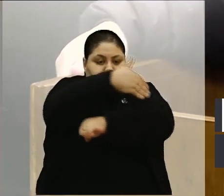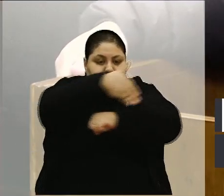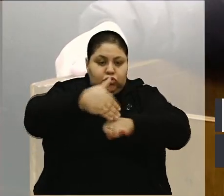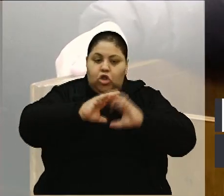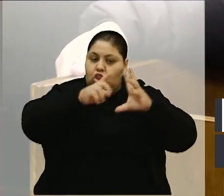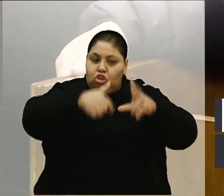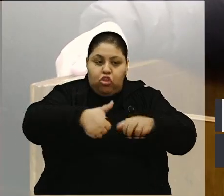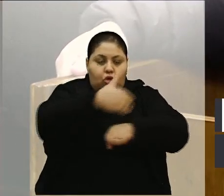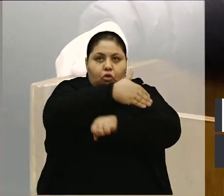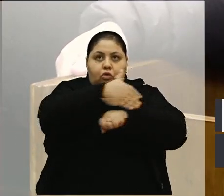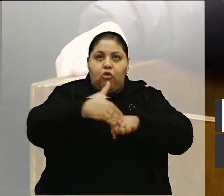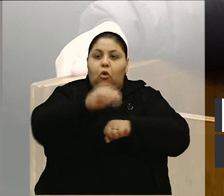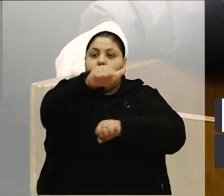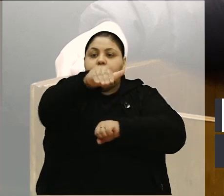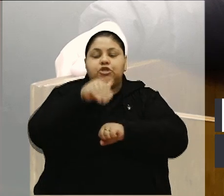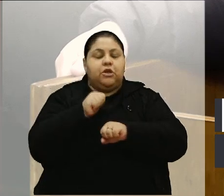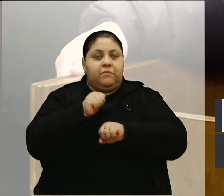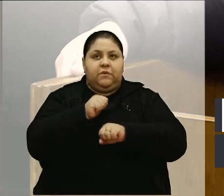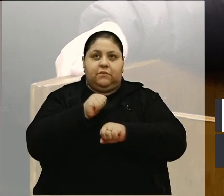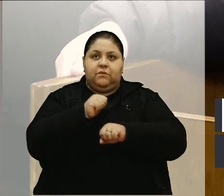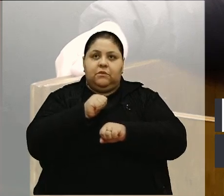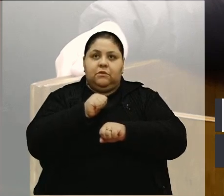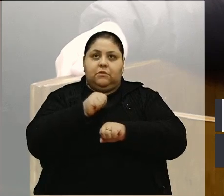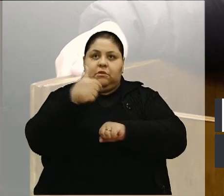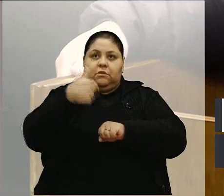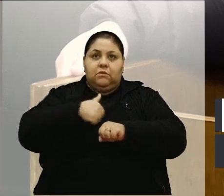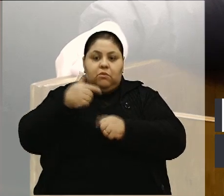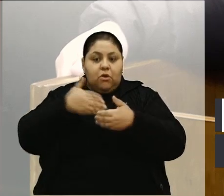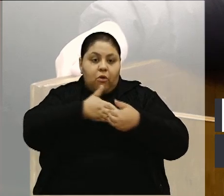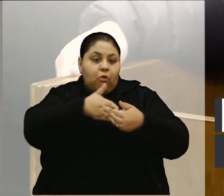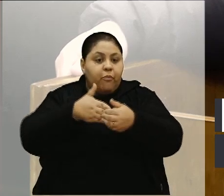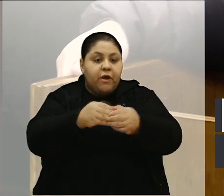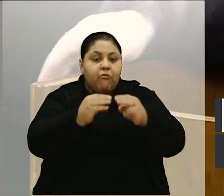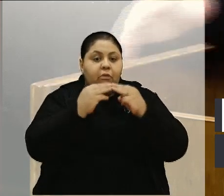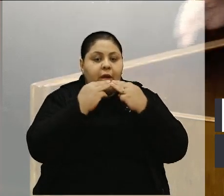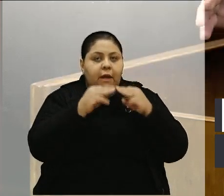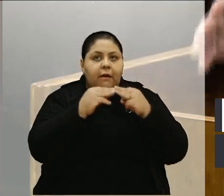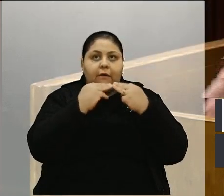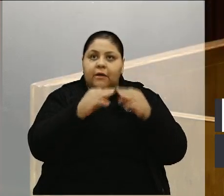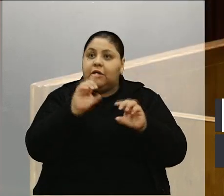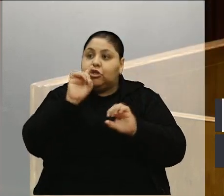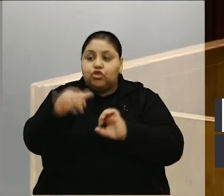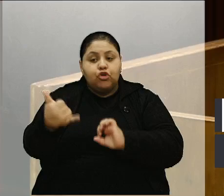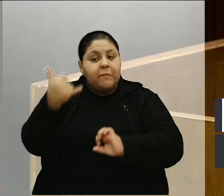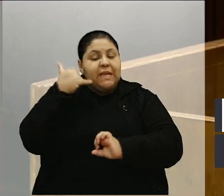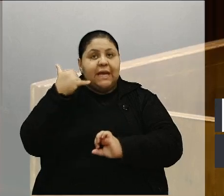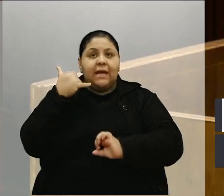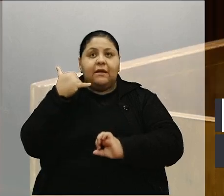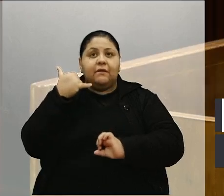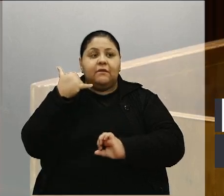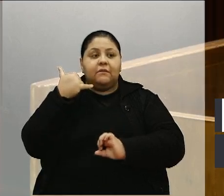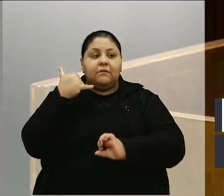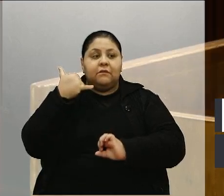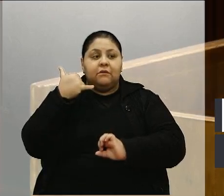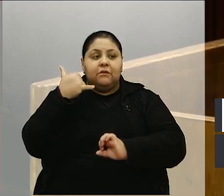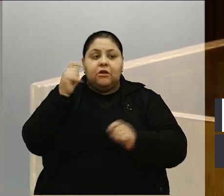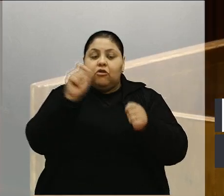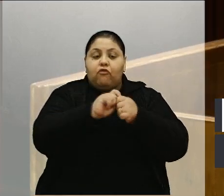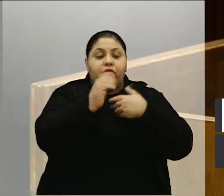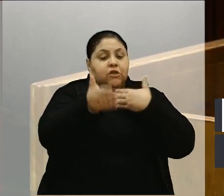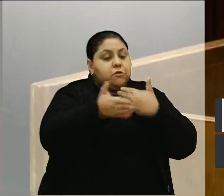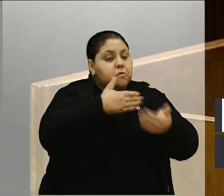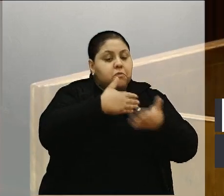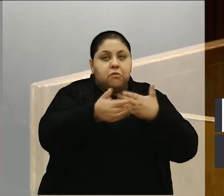também. Ou me chamem. Eu acompanho o caminhão. É só me ligar. Eu deixo de fazer qualquer